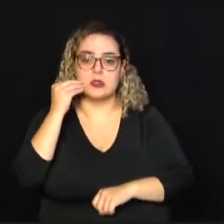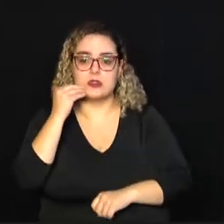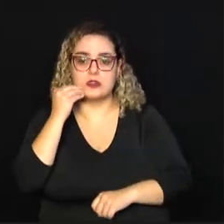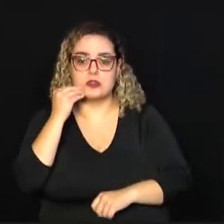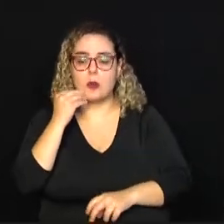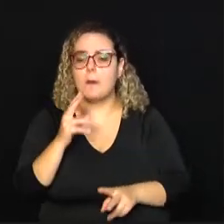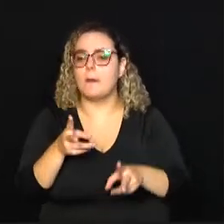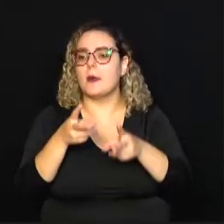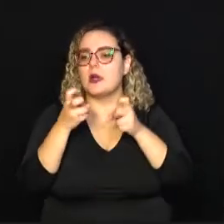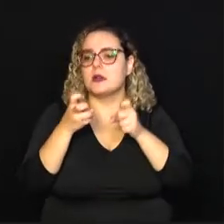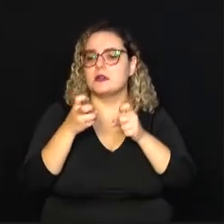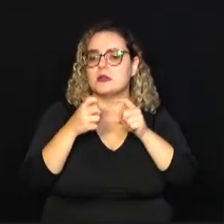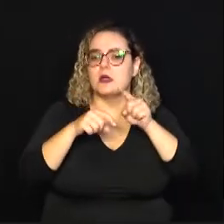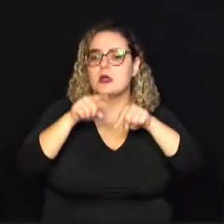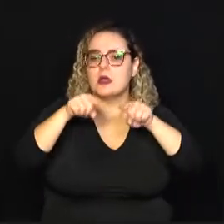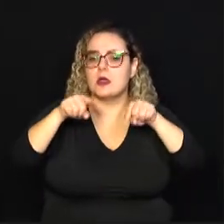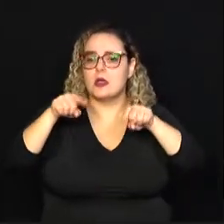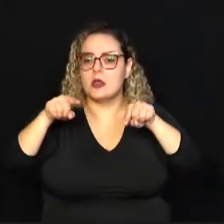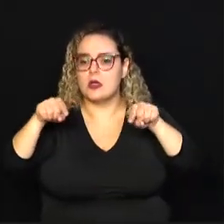a variante P,